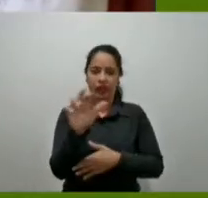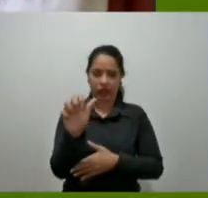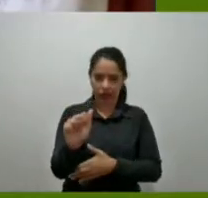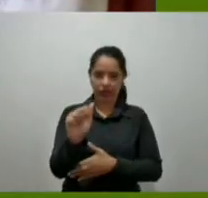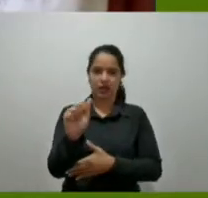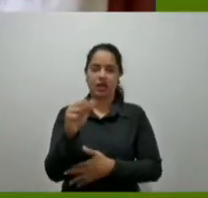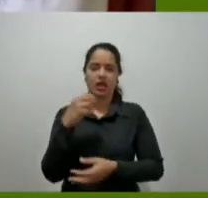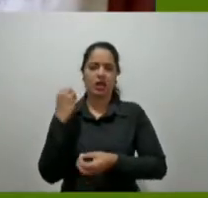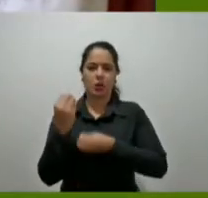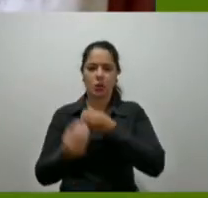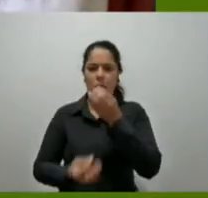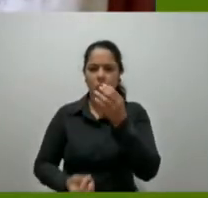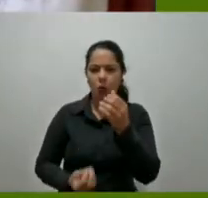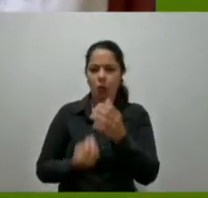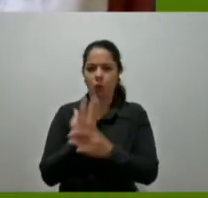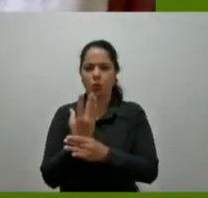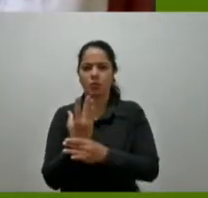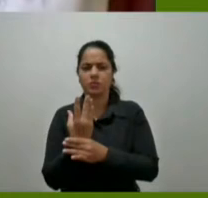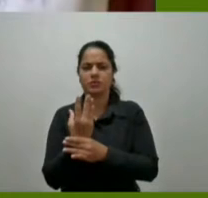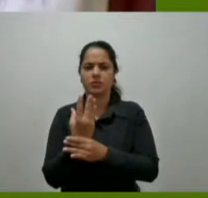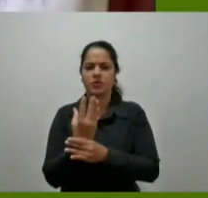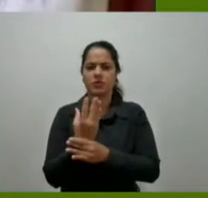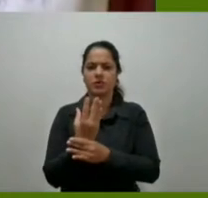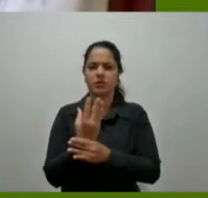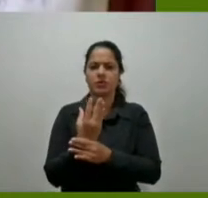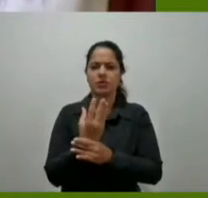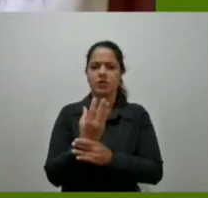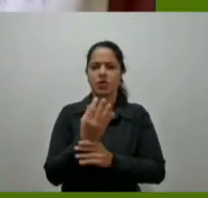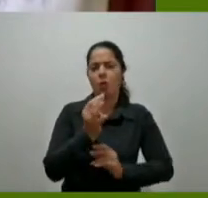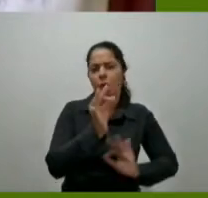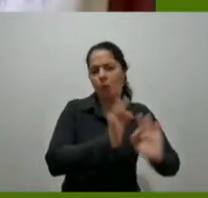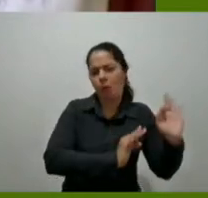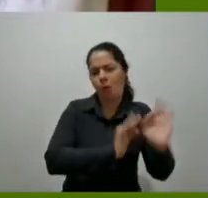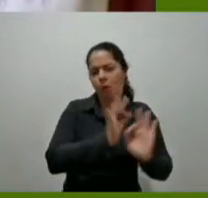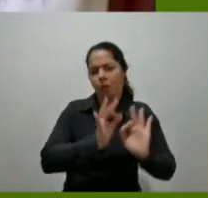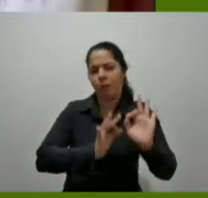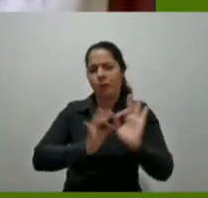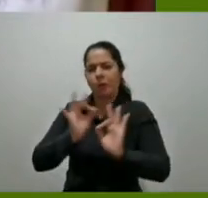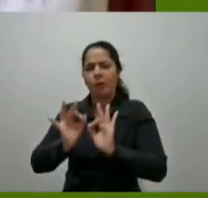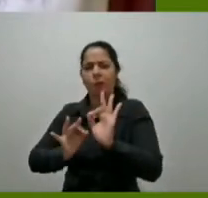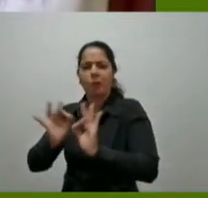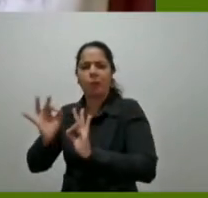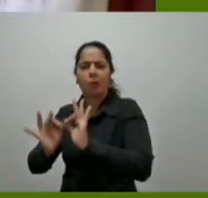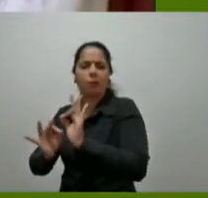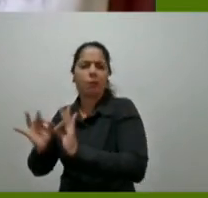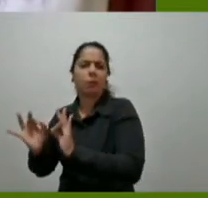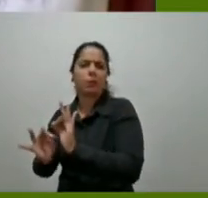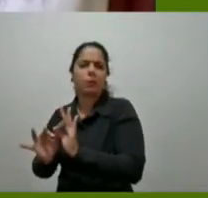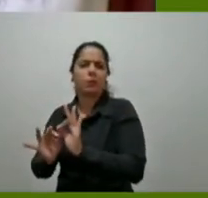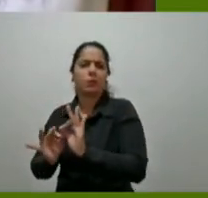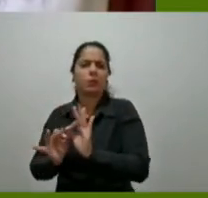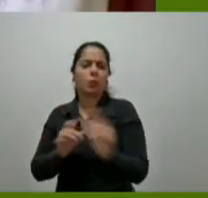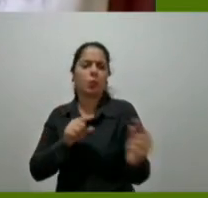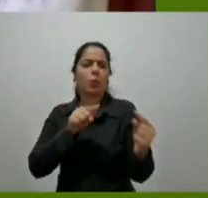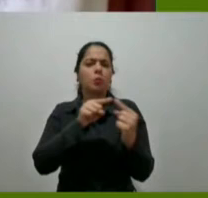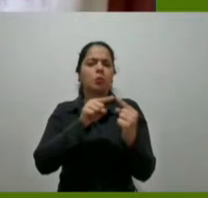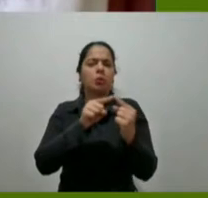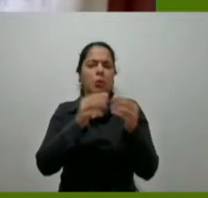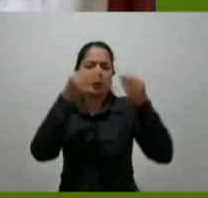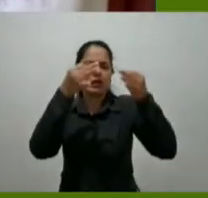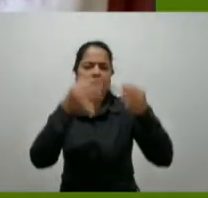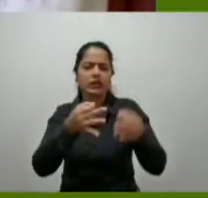criar uma organização ambiental com uma missão determinada. Na realidade, a